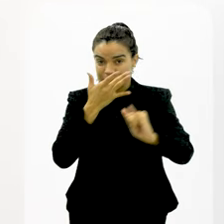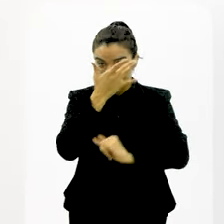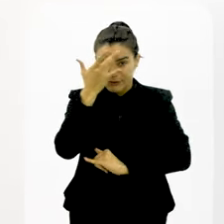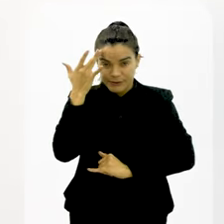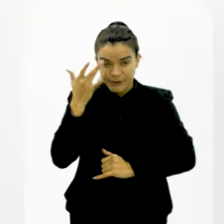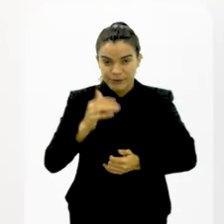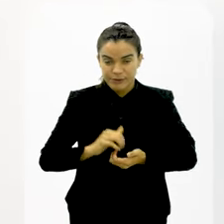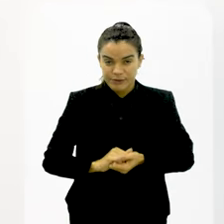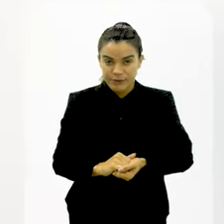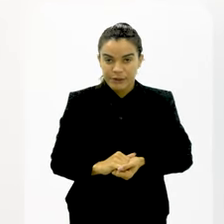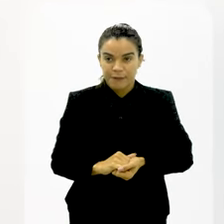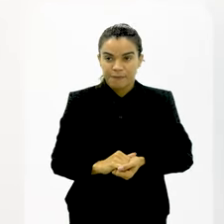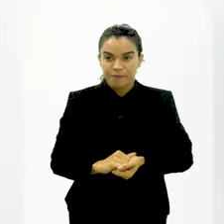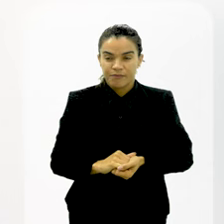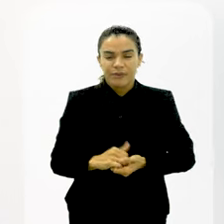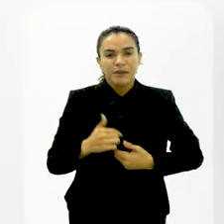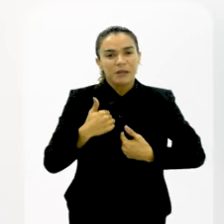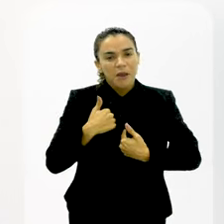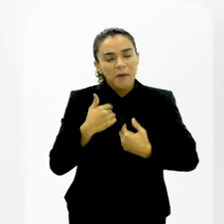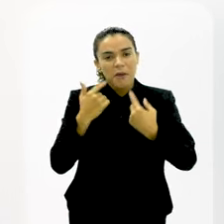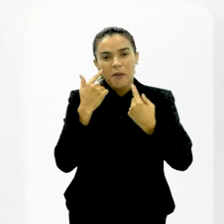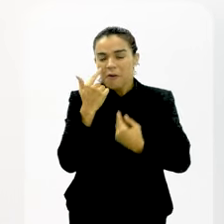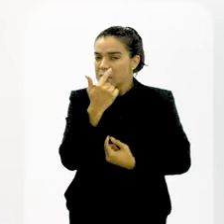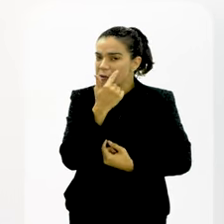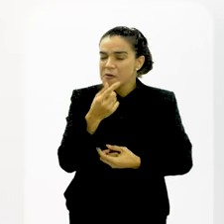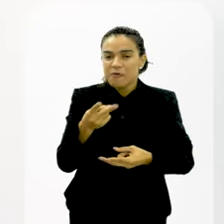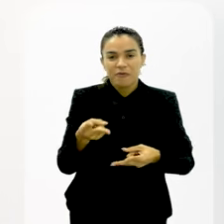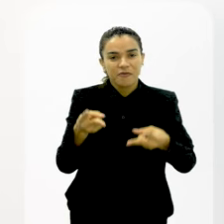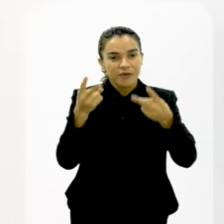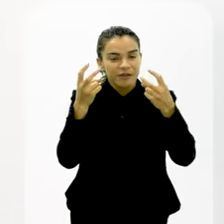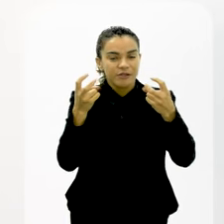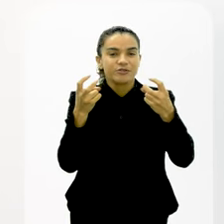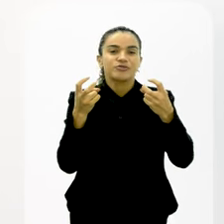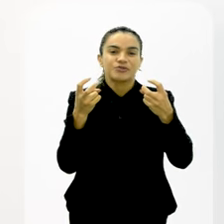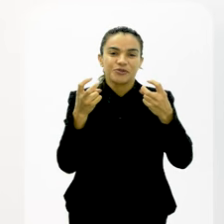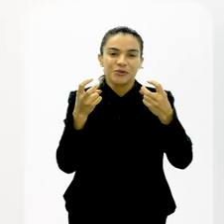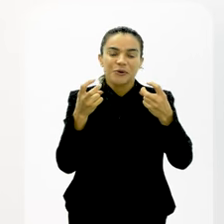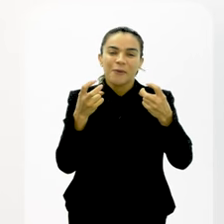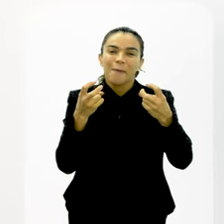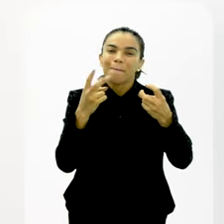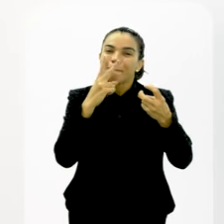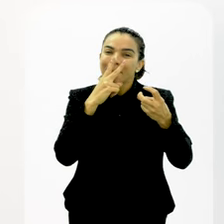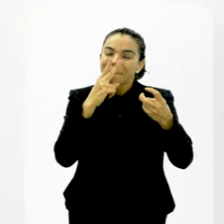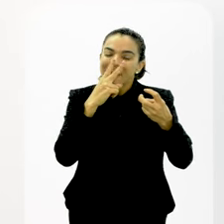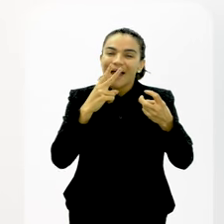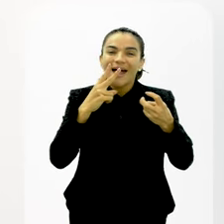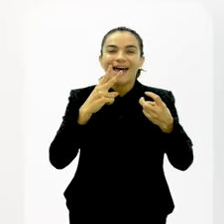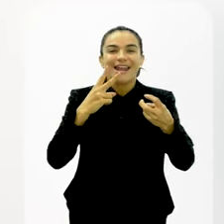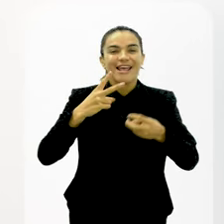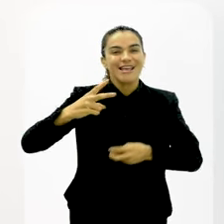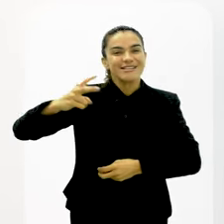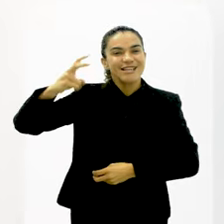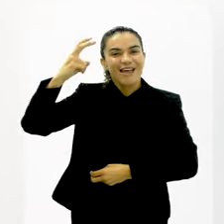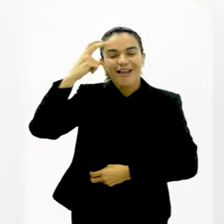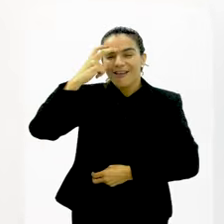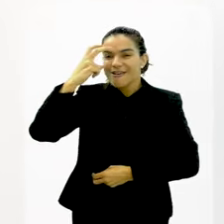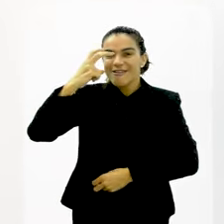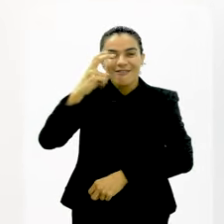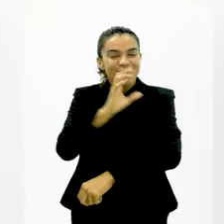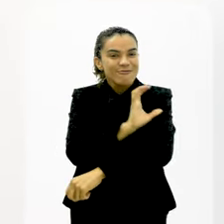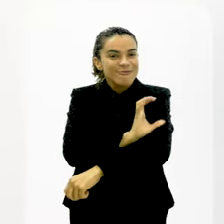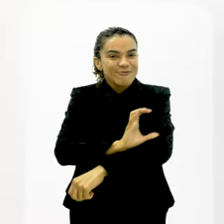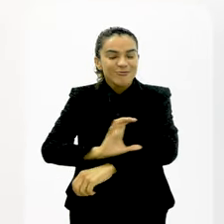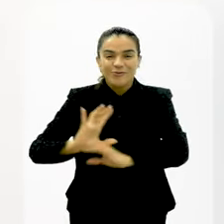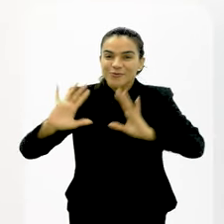oportunidades para as pessoas. Então, eu vejo hoje esse grande caldeirão cultural, que é o